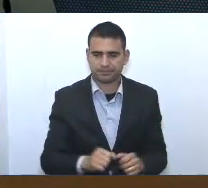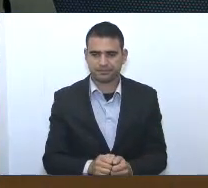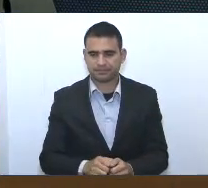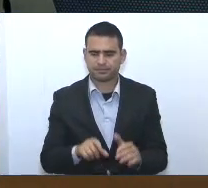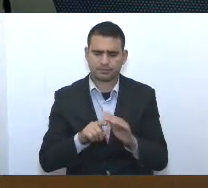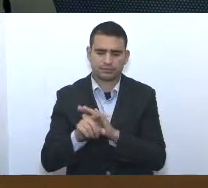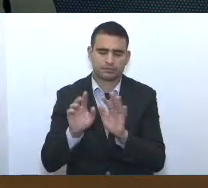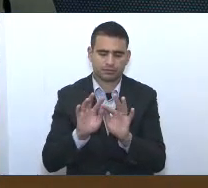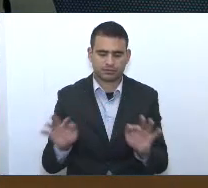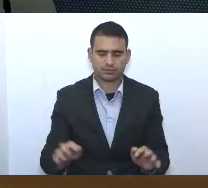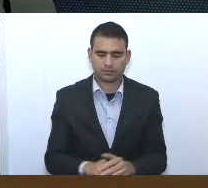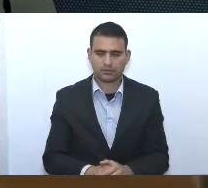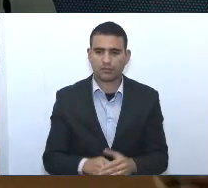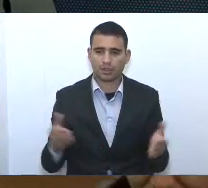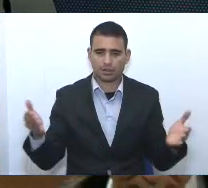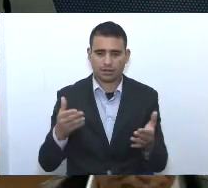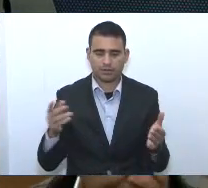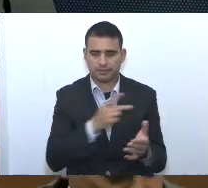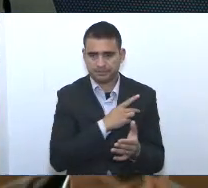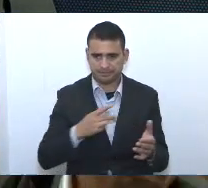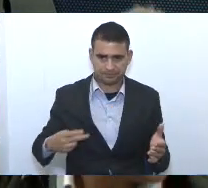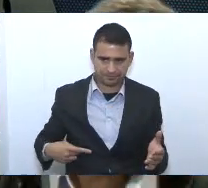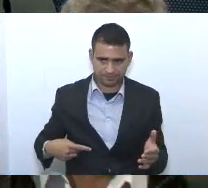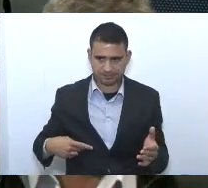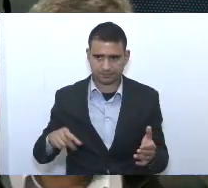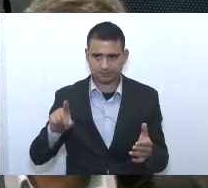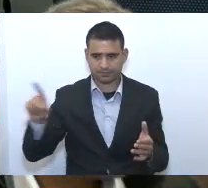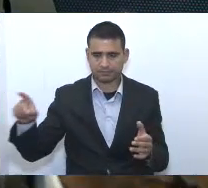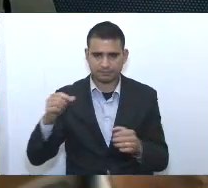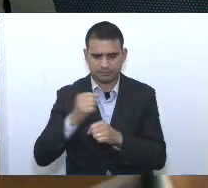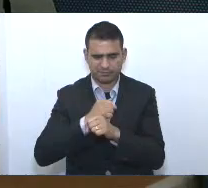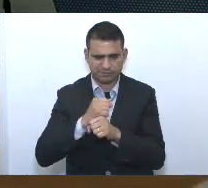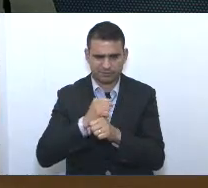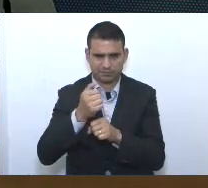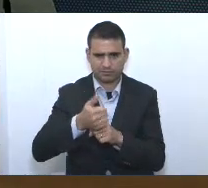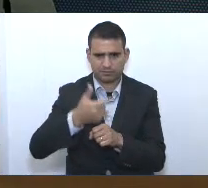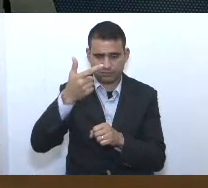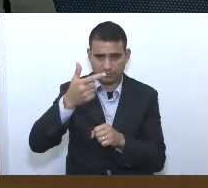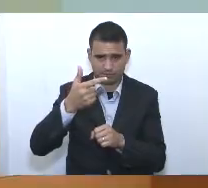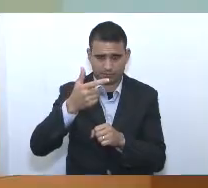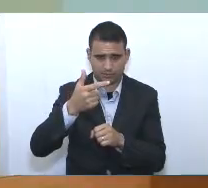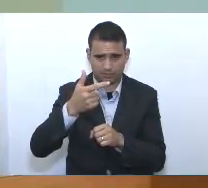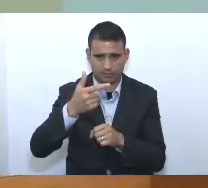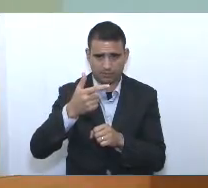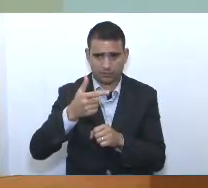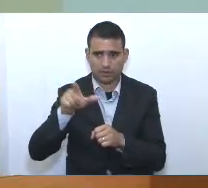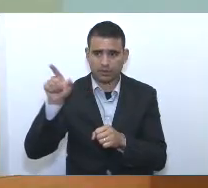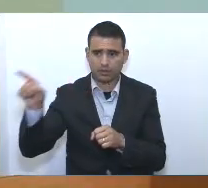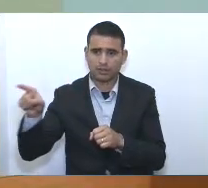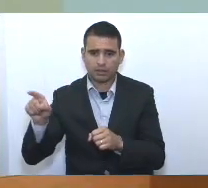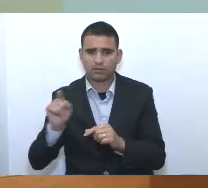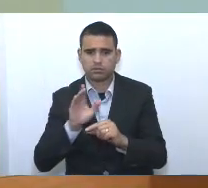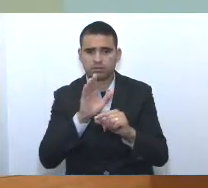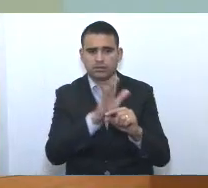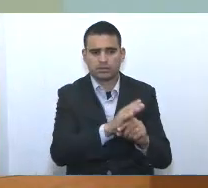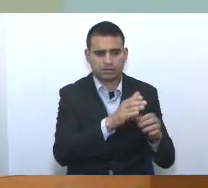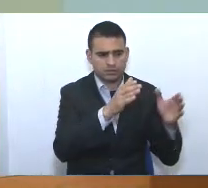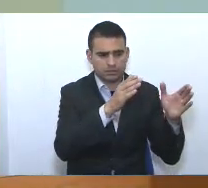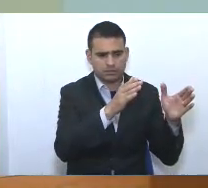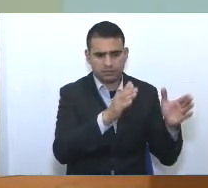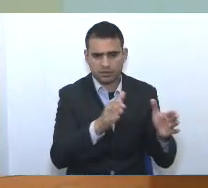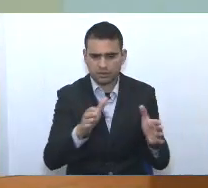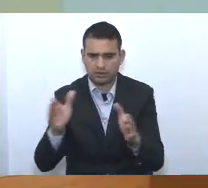prática, nesses 12 anos de governo do PT, de não estruturar as principais secretarias, como Finanças,